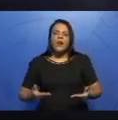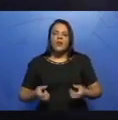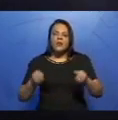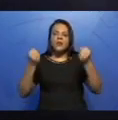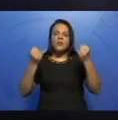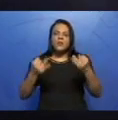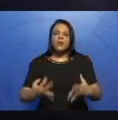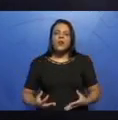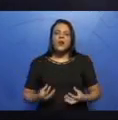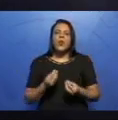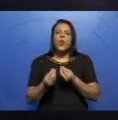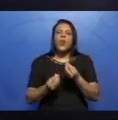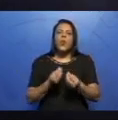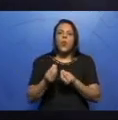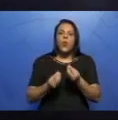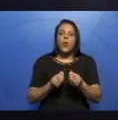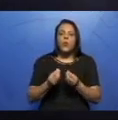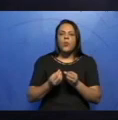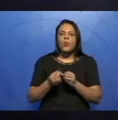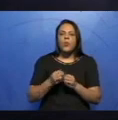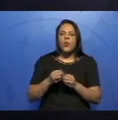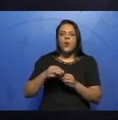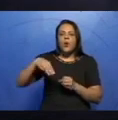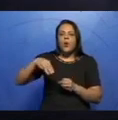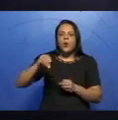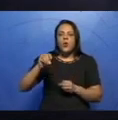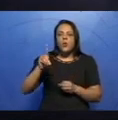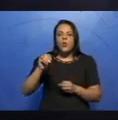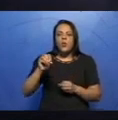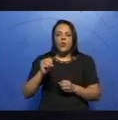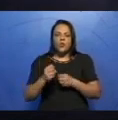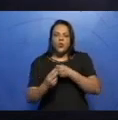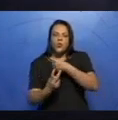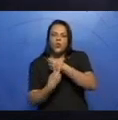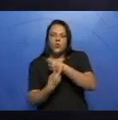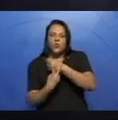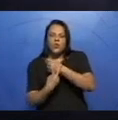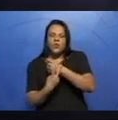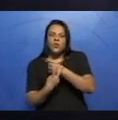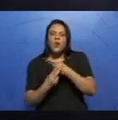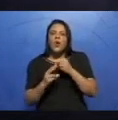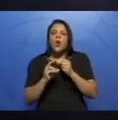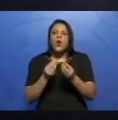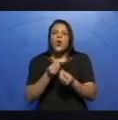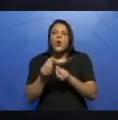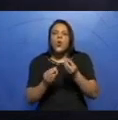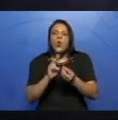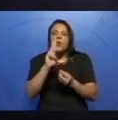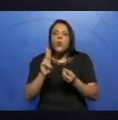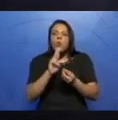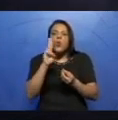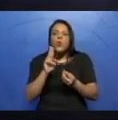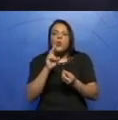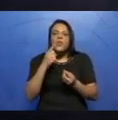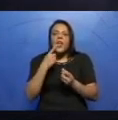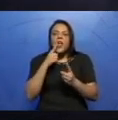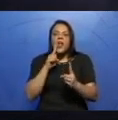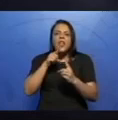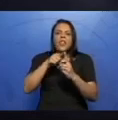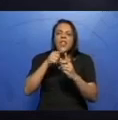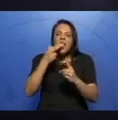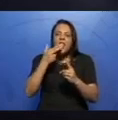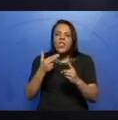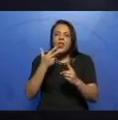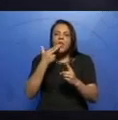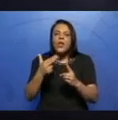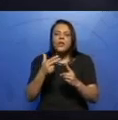modo, é um indicador, uma ferramenta, um recurso de modalização. O modo verbal empregado pelo